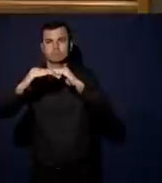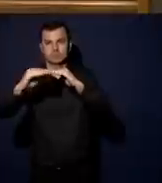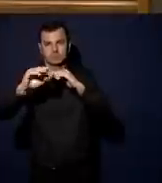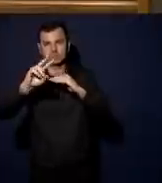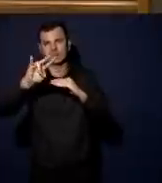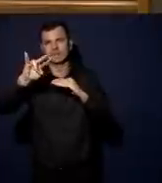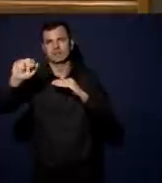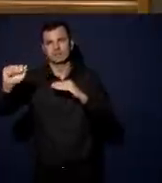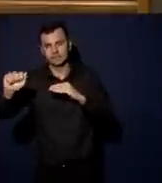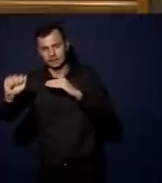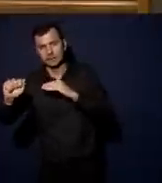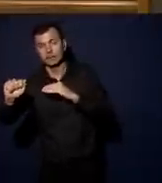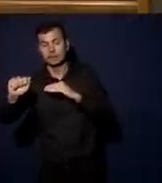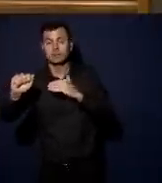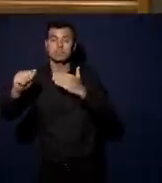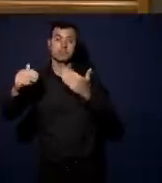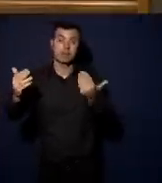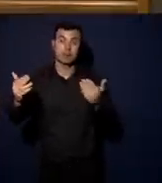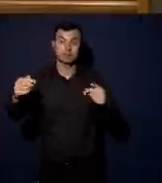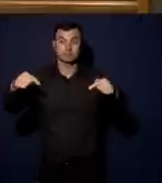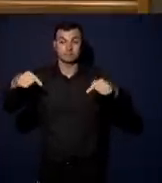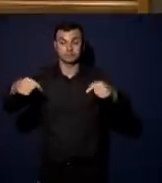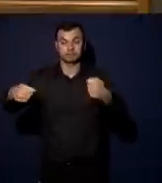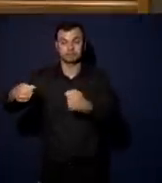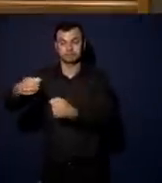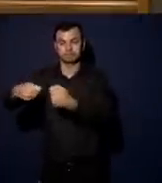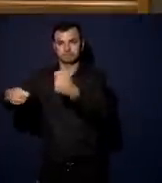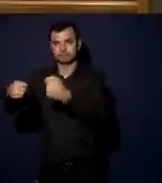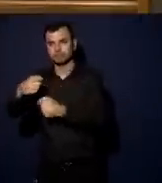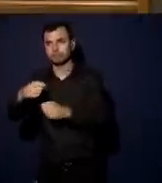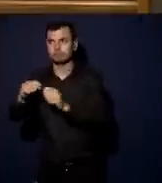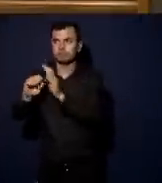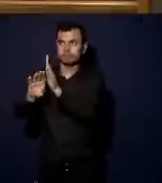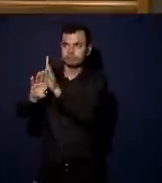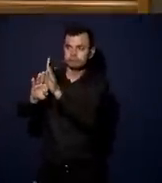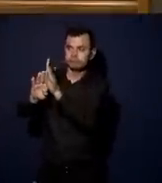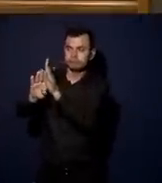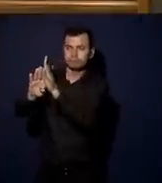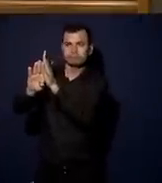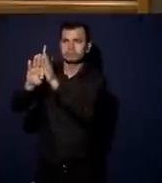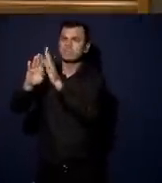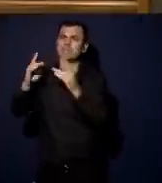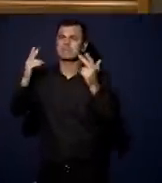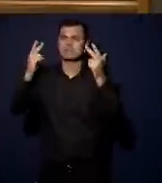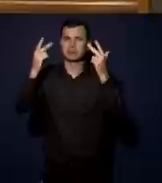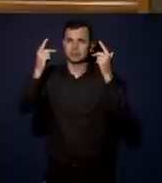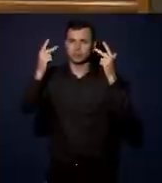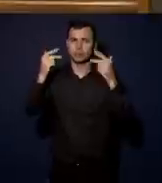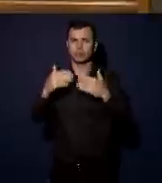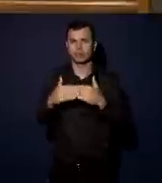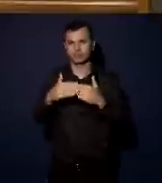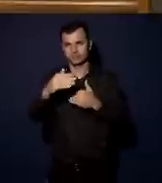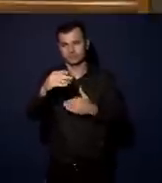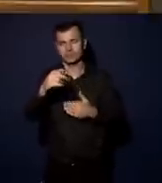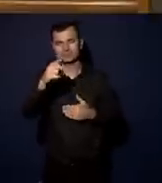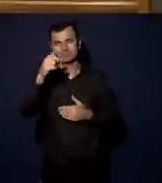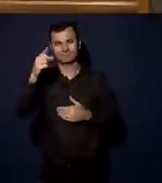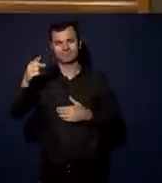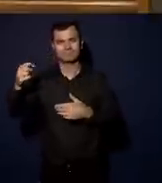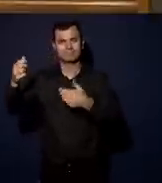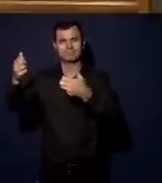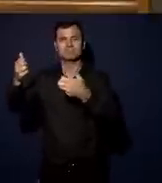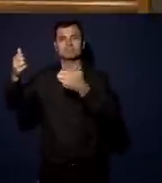no mercado ou se vocês acham que esse crescimento ele é um crescimento basicamente orgânico aqui né Vocês comentaram extensivamente